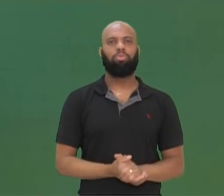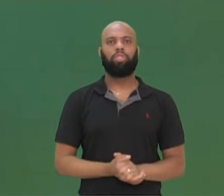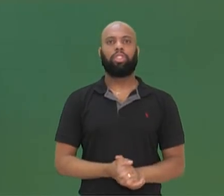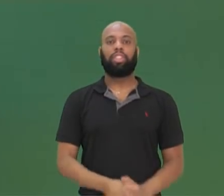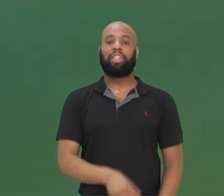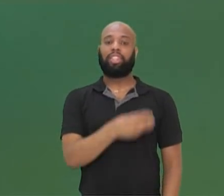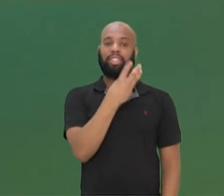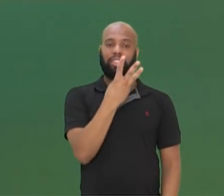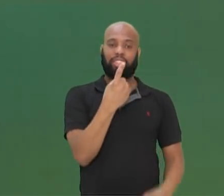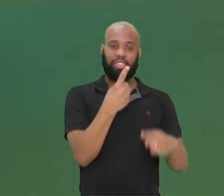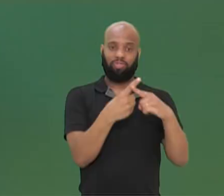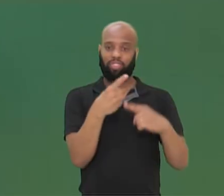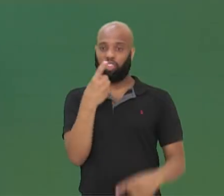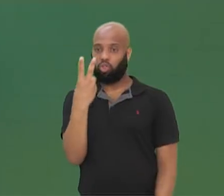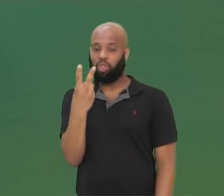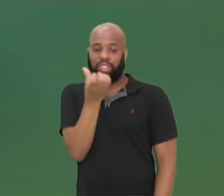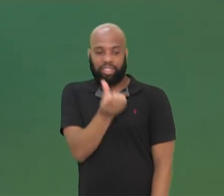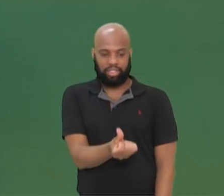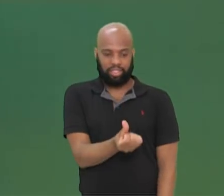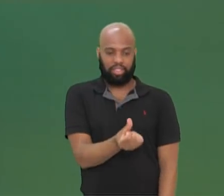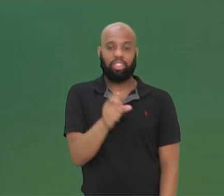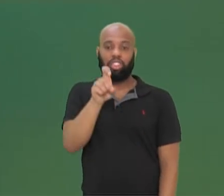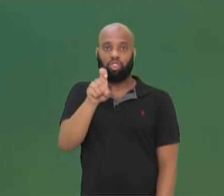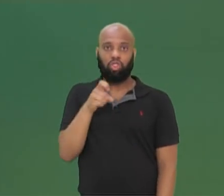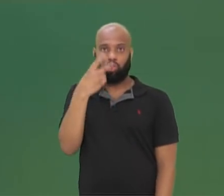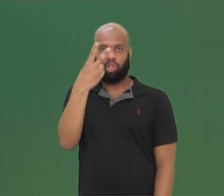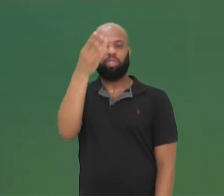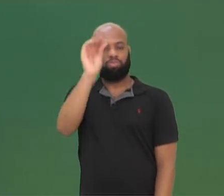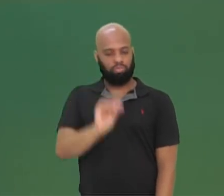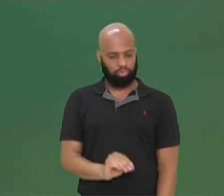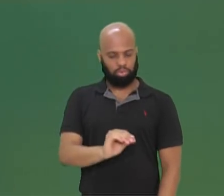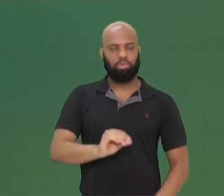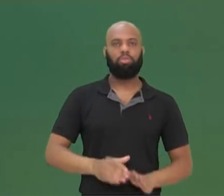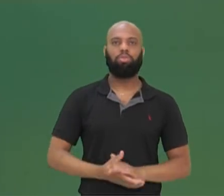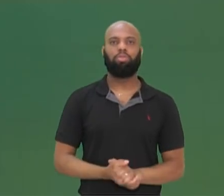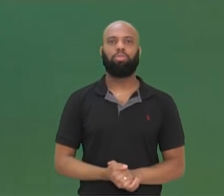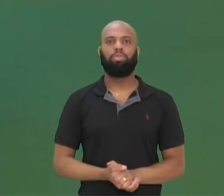3 vezes 2 é 6 e o x ao quadrado repete.